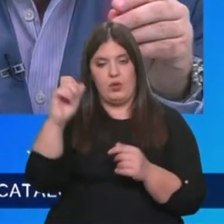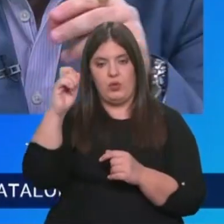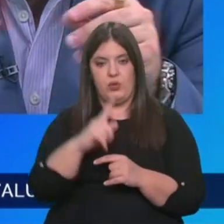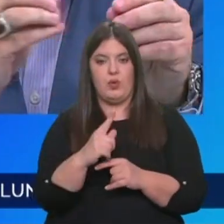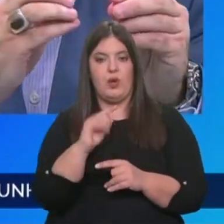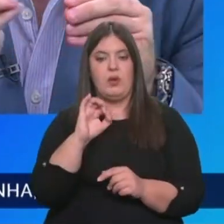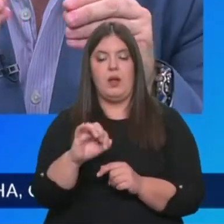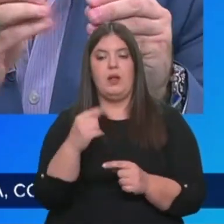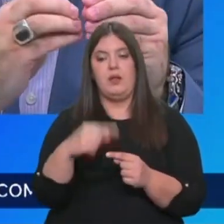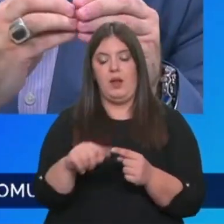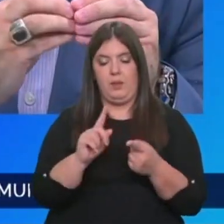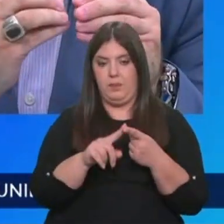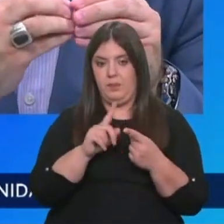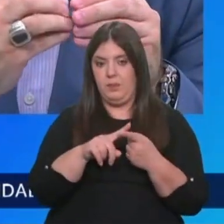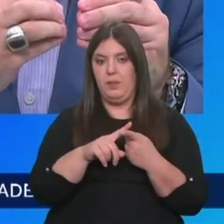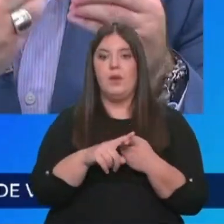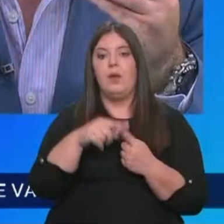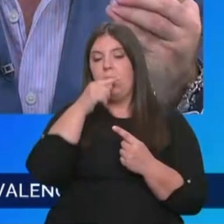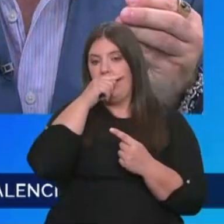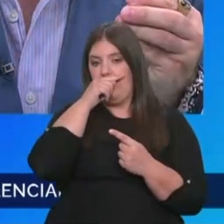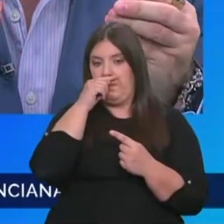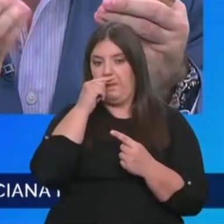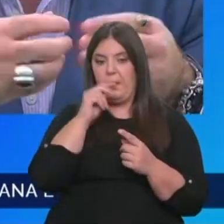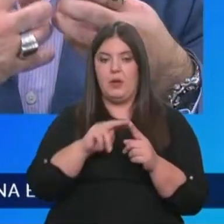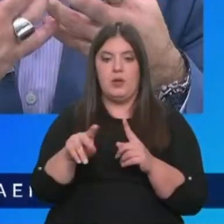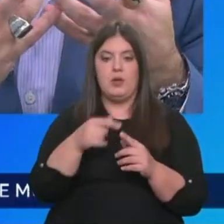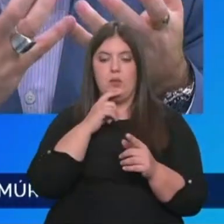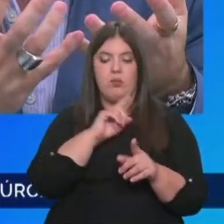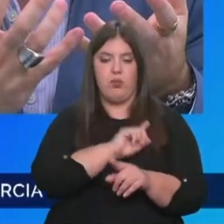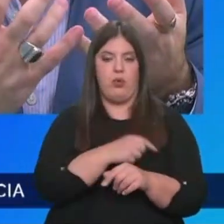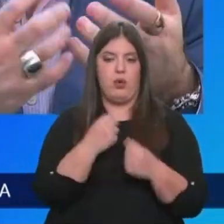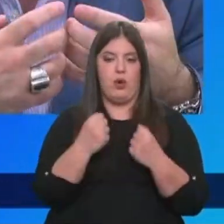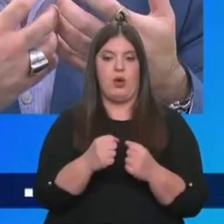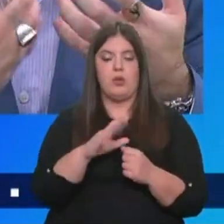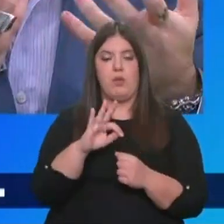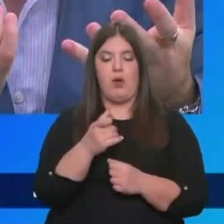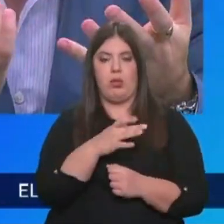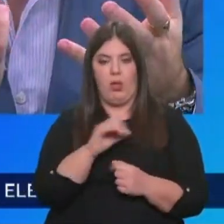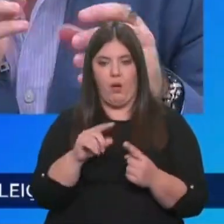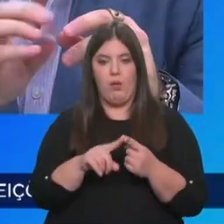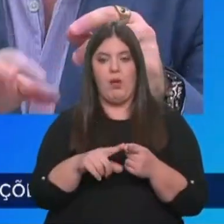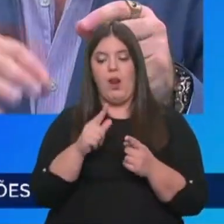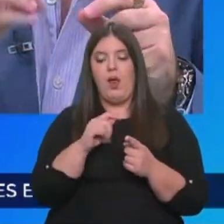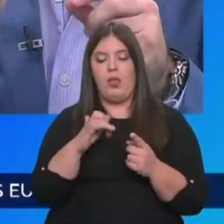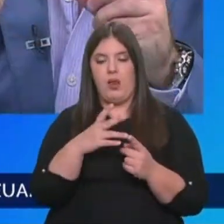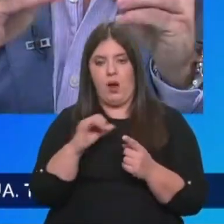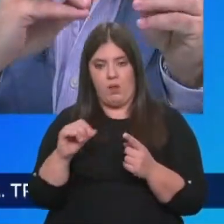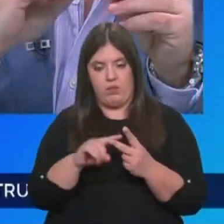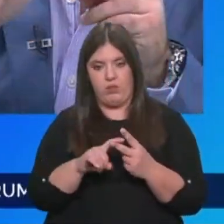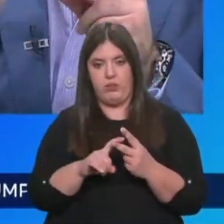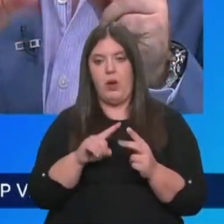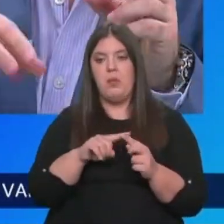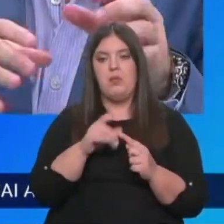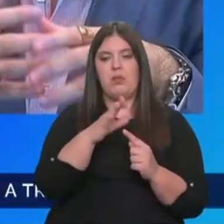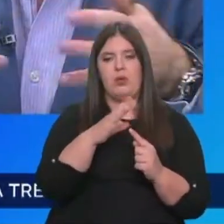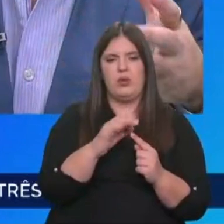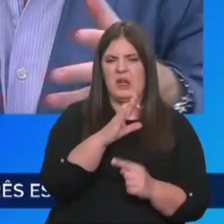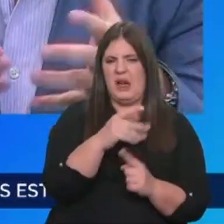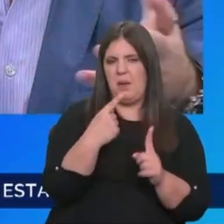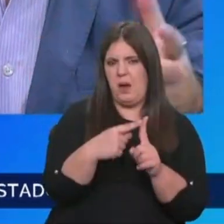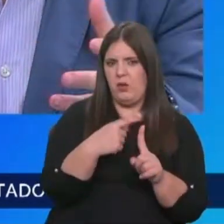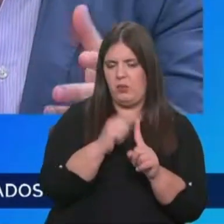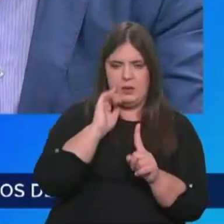sobretudo constituído por uma descarga energética poderosa de prótons e de eletrões. Prótons, sobretudo H+, o